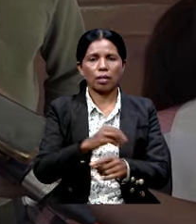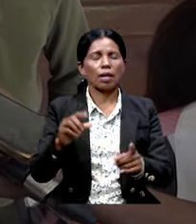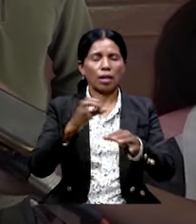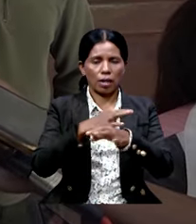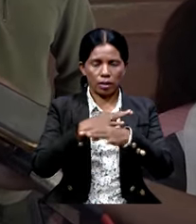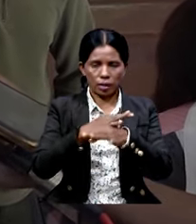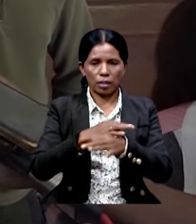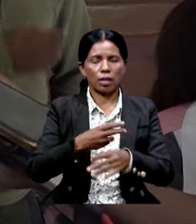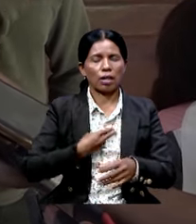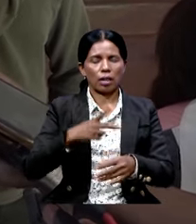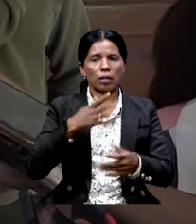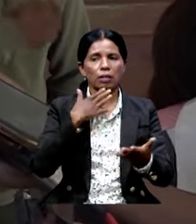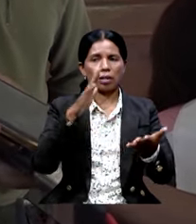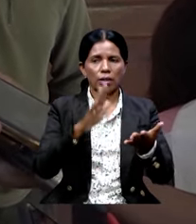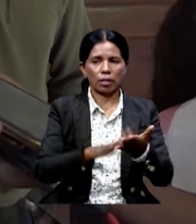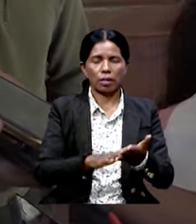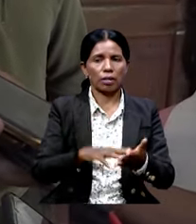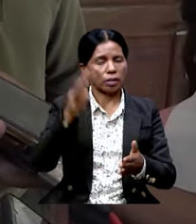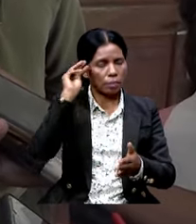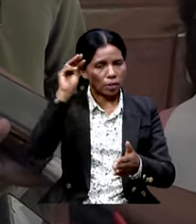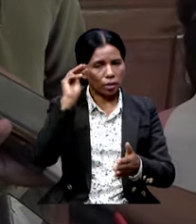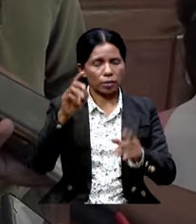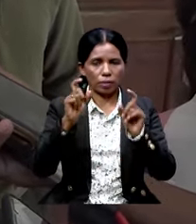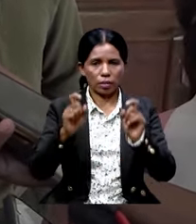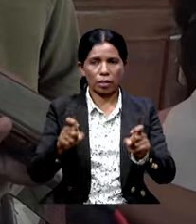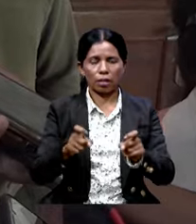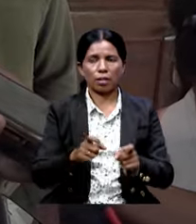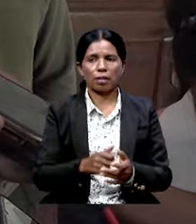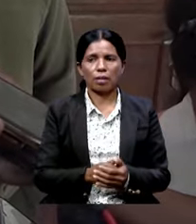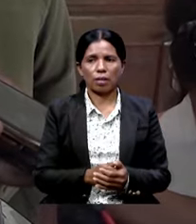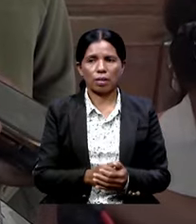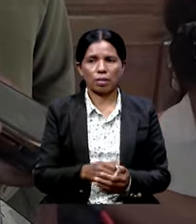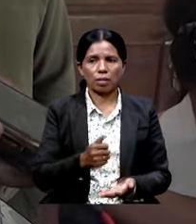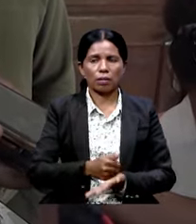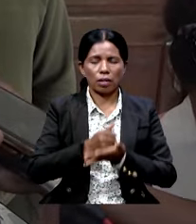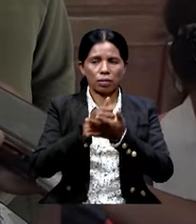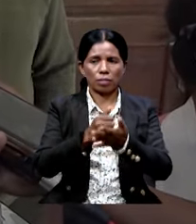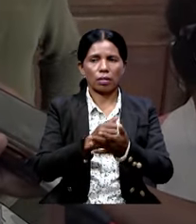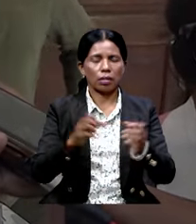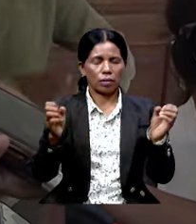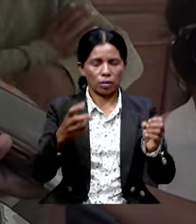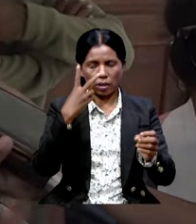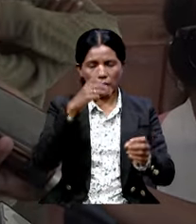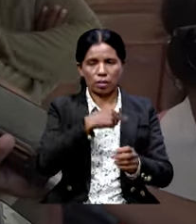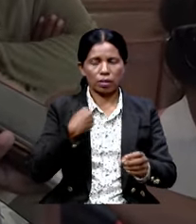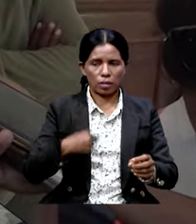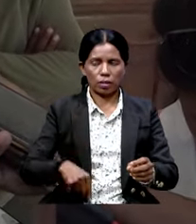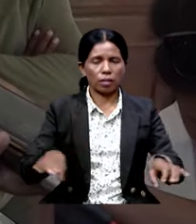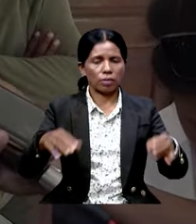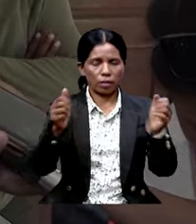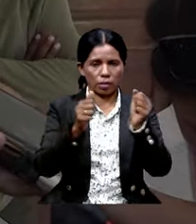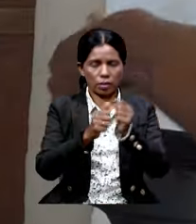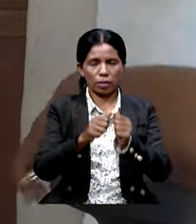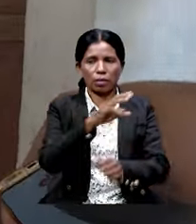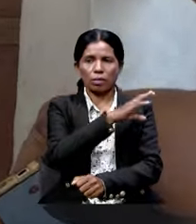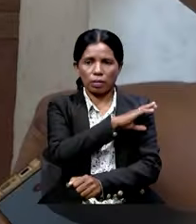Niya ting hadiya. Sa'y minis at sirvi ba po. Lo sa'y sirvi at sirvi ba sina. Alain dene, Susar se kolabora ho parte siguransa,